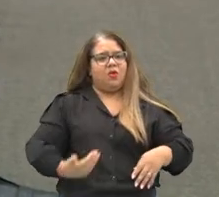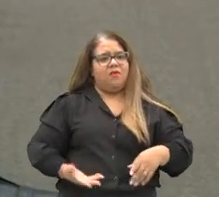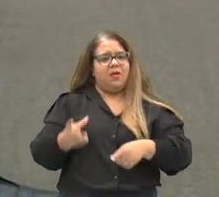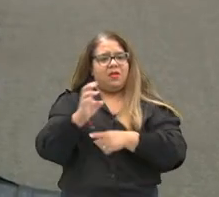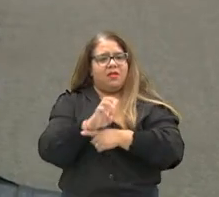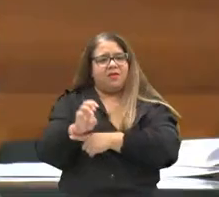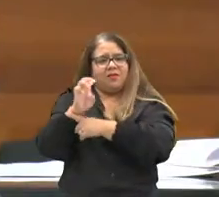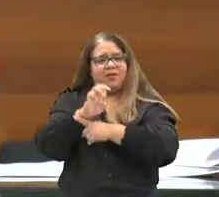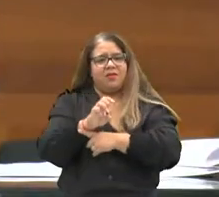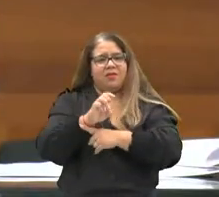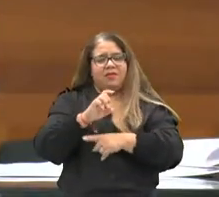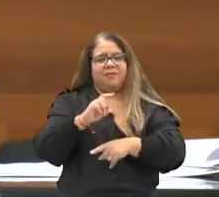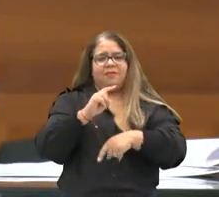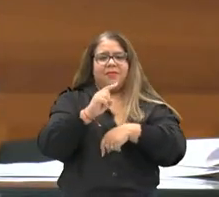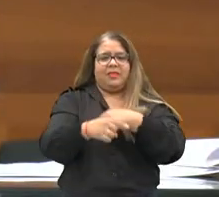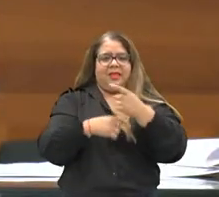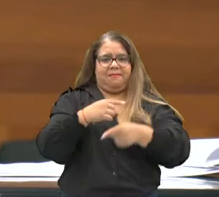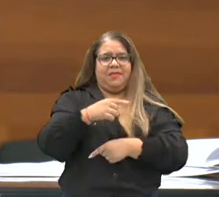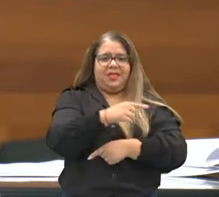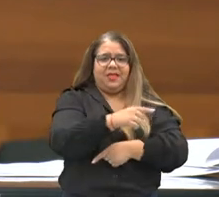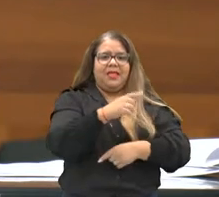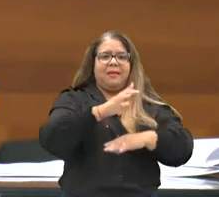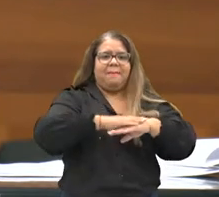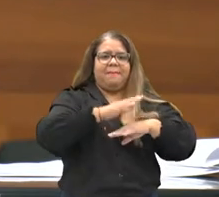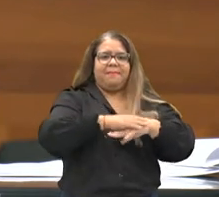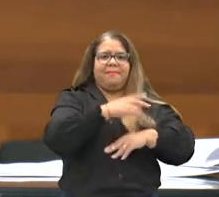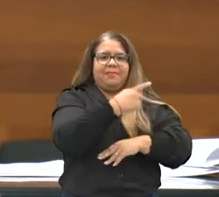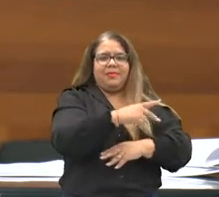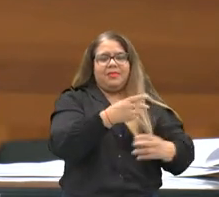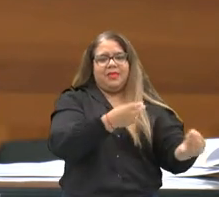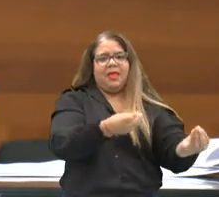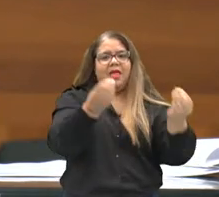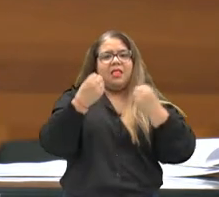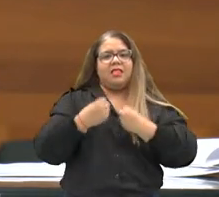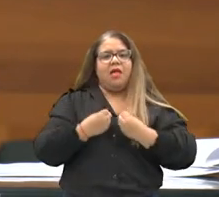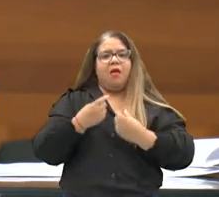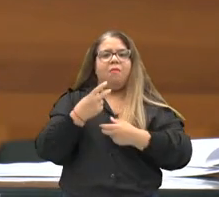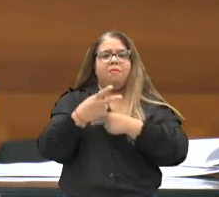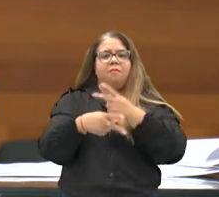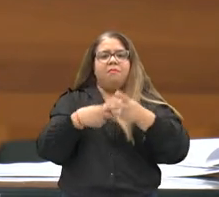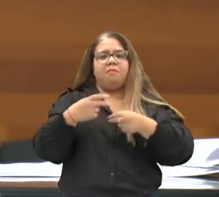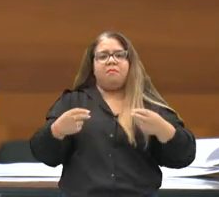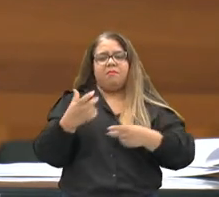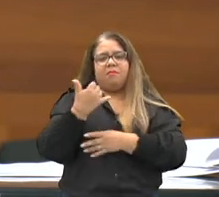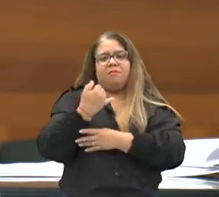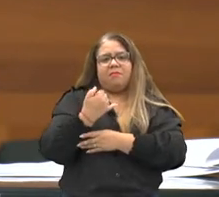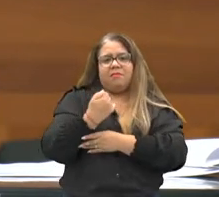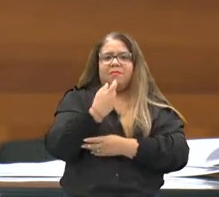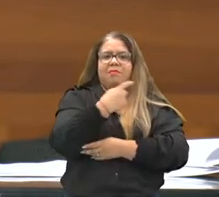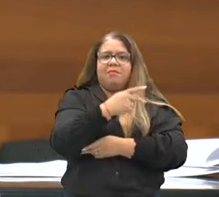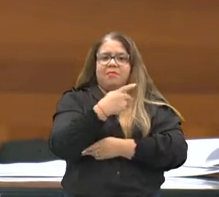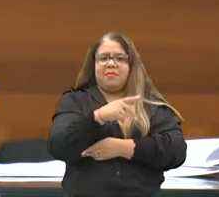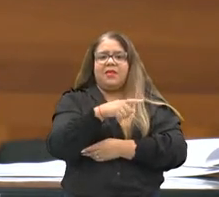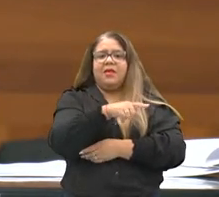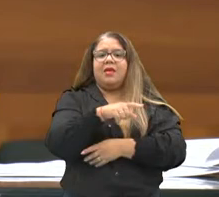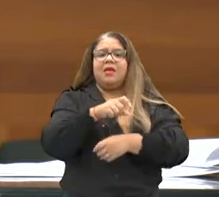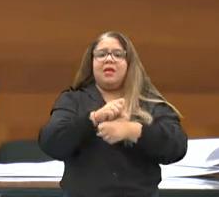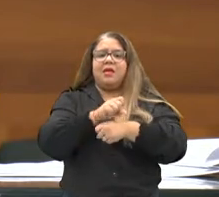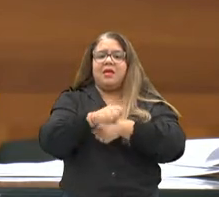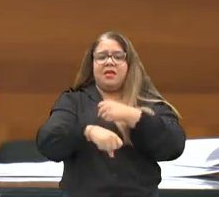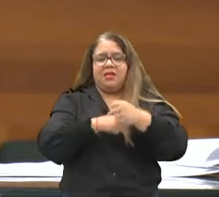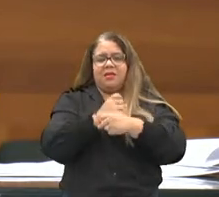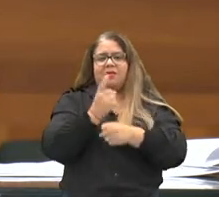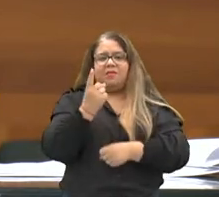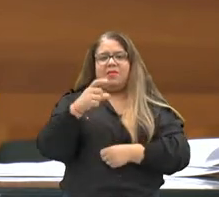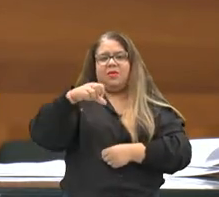será a sua vez. Recebi dele um presente, a sua caneta para ser governador de 1960, que ele